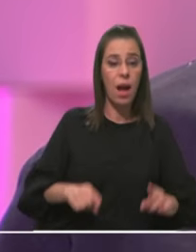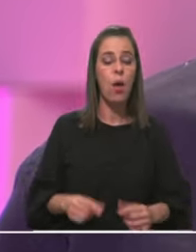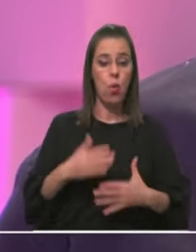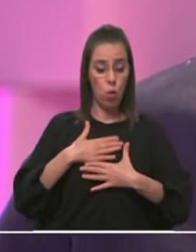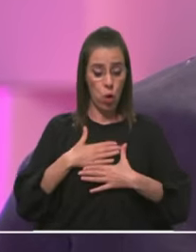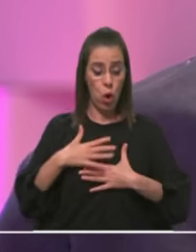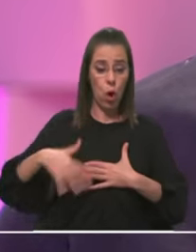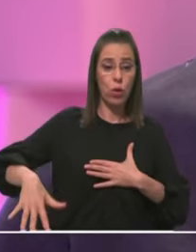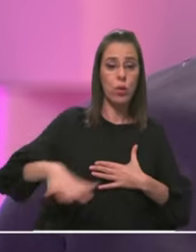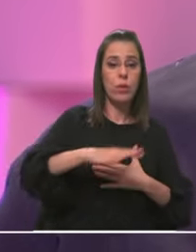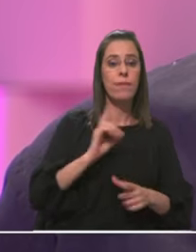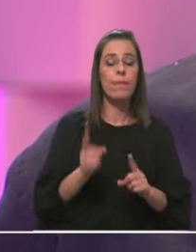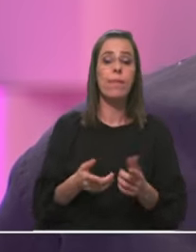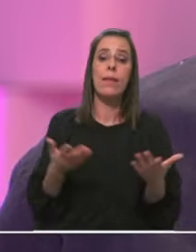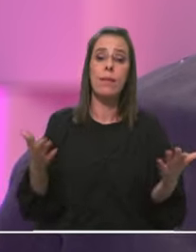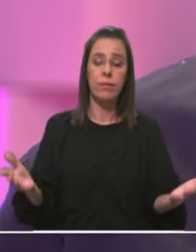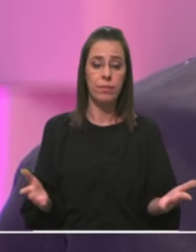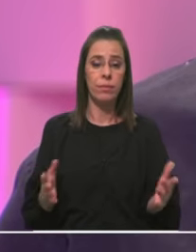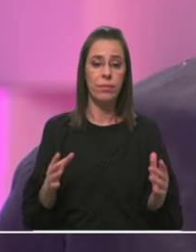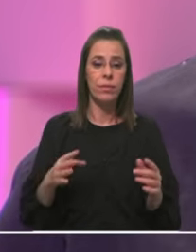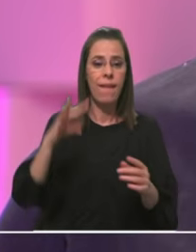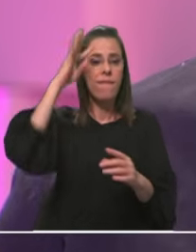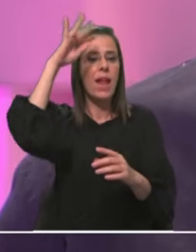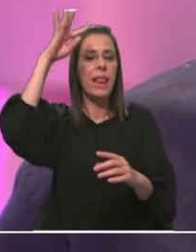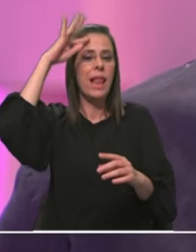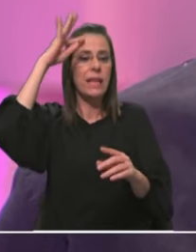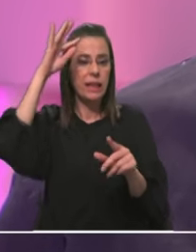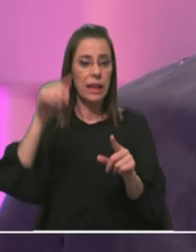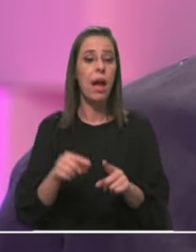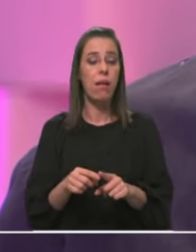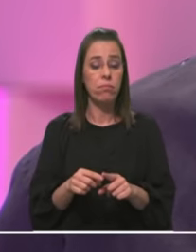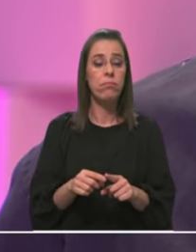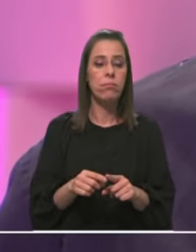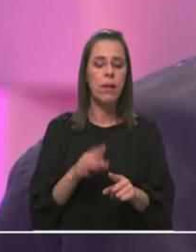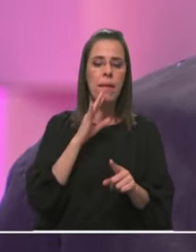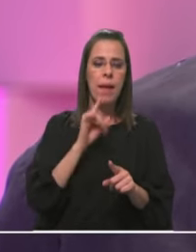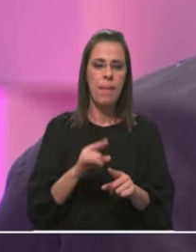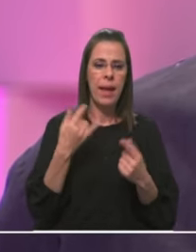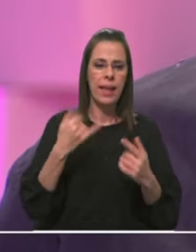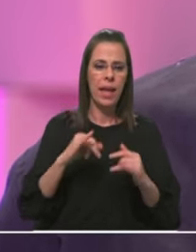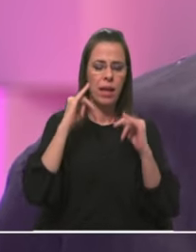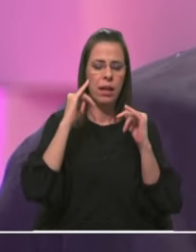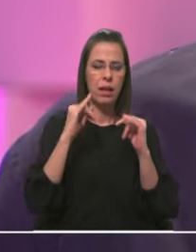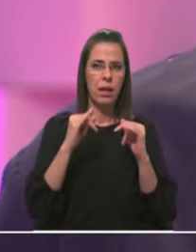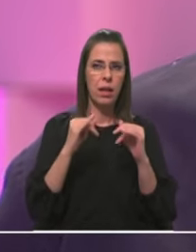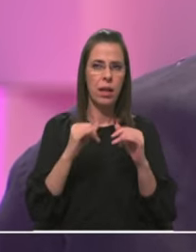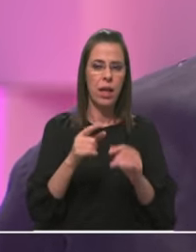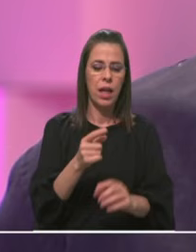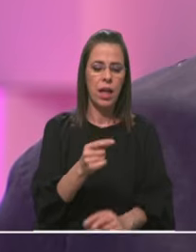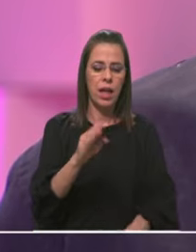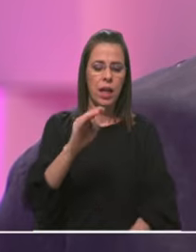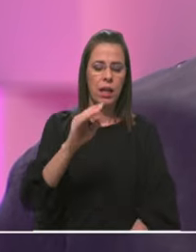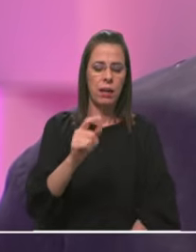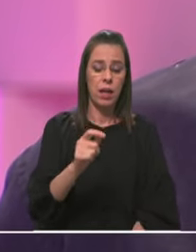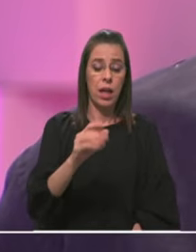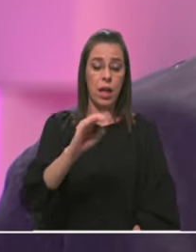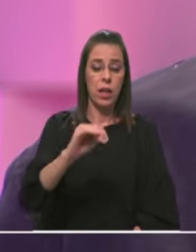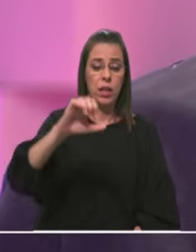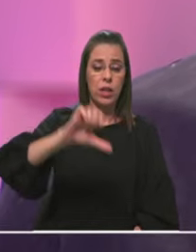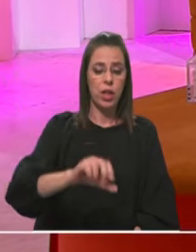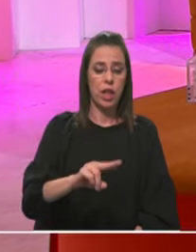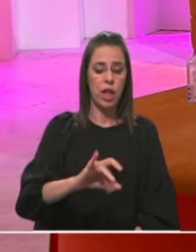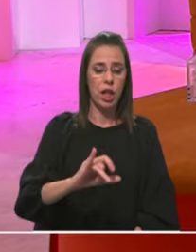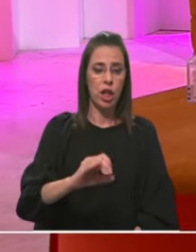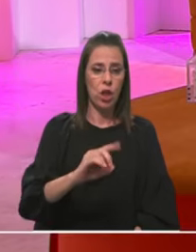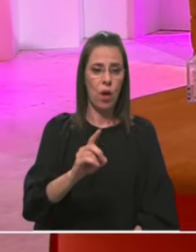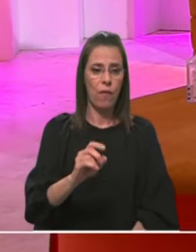nosso seja o que isso forum e o fantasioso não é aquilo que S mée tem esquizofrenia não é Diagnostic mas digun esticada desde